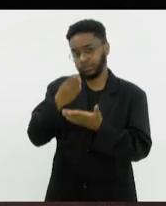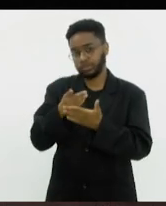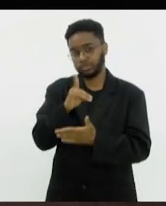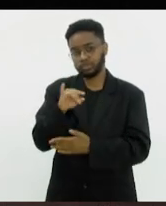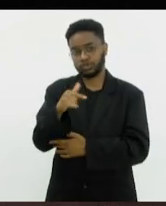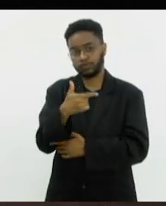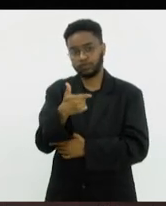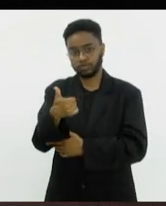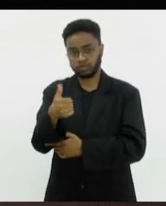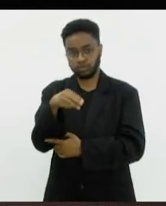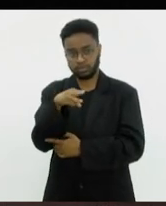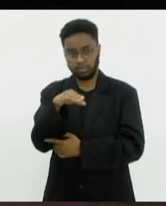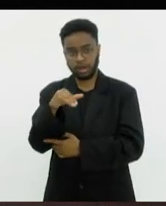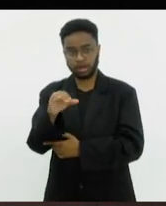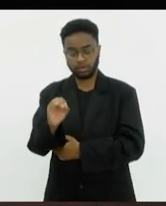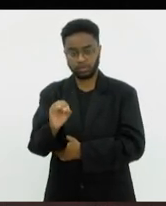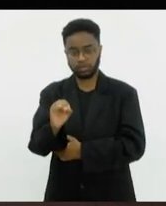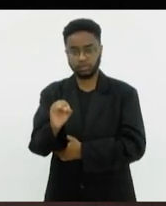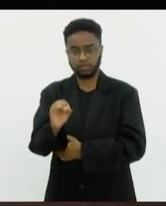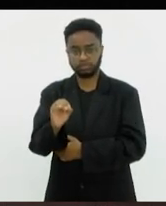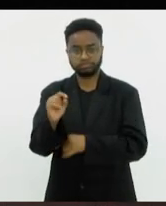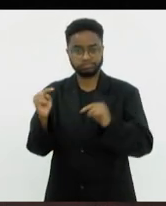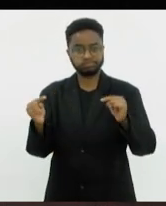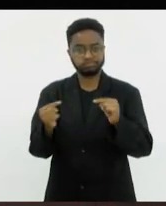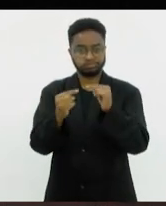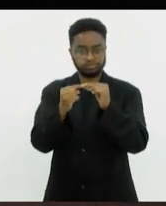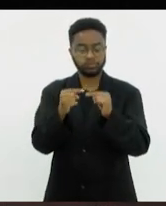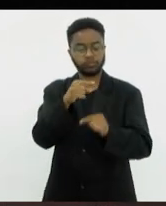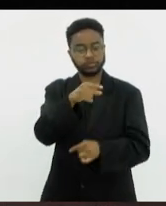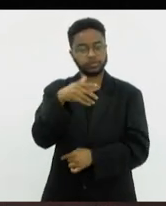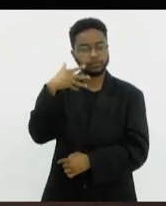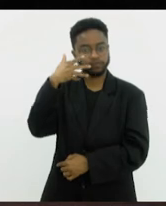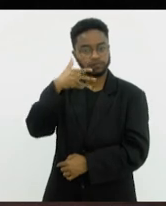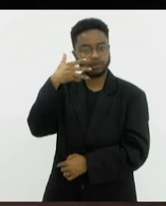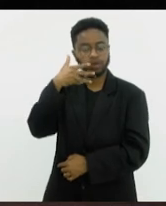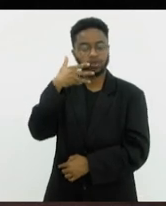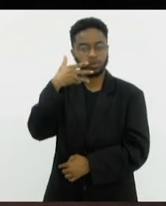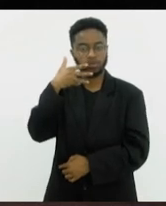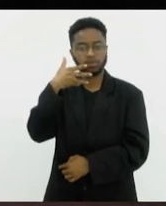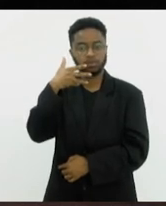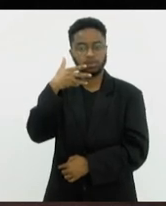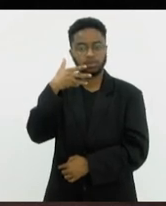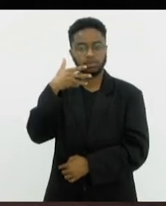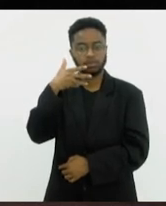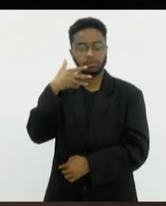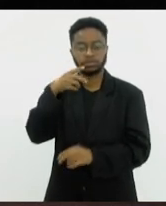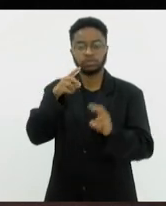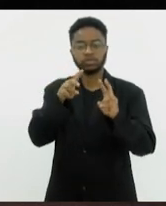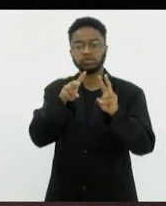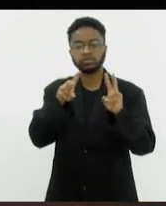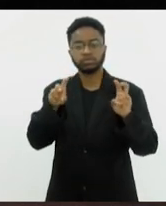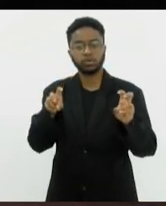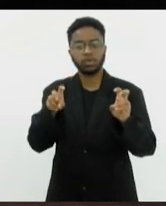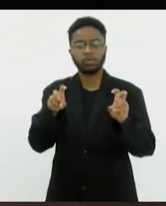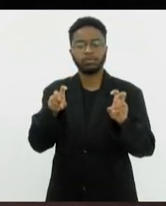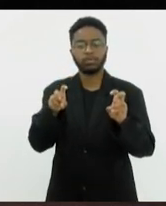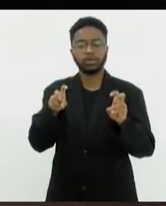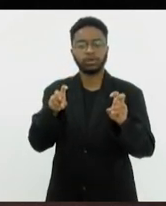maio tinha tudo a ver com a sua fala de prestação de